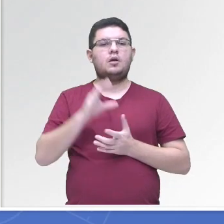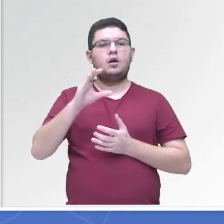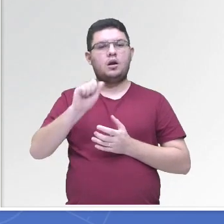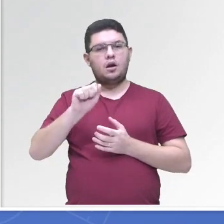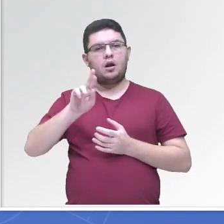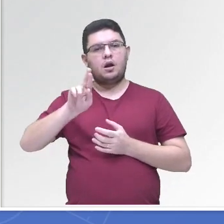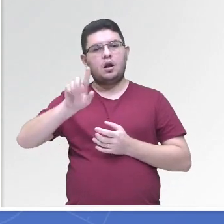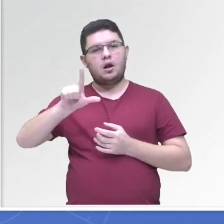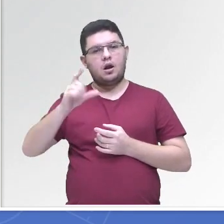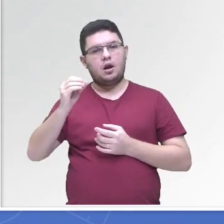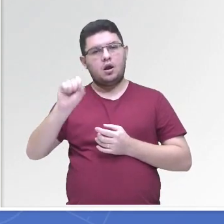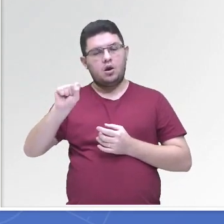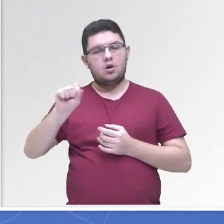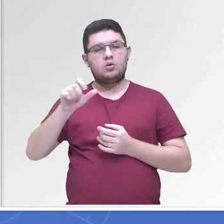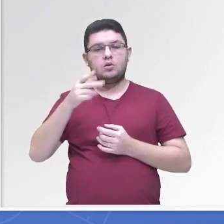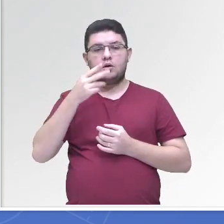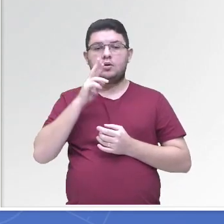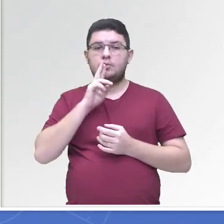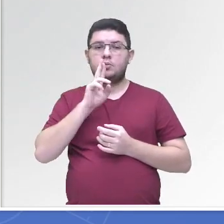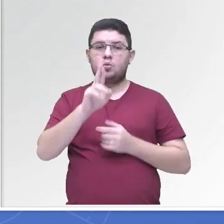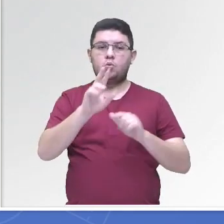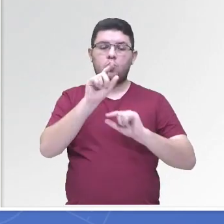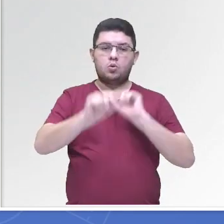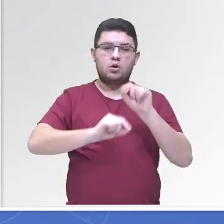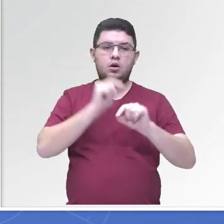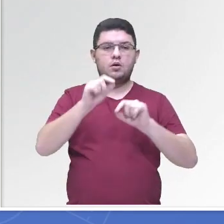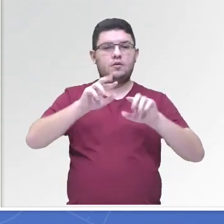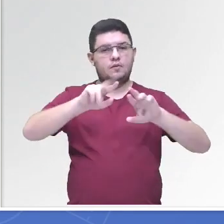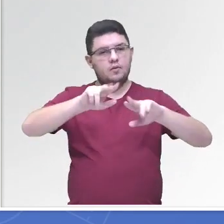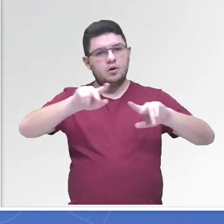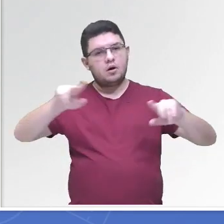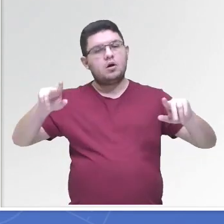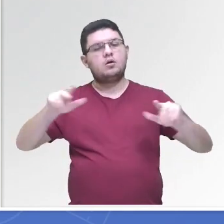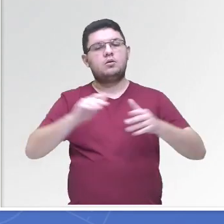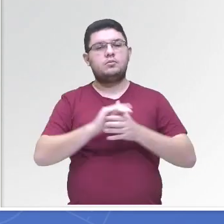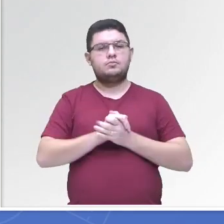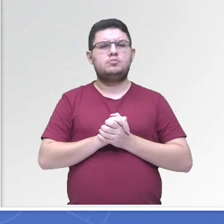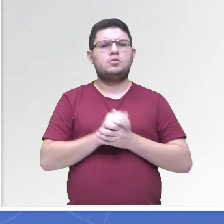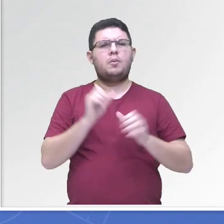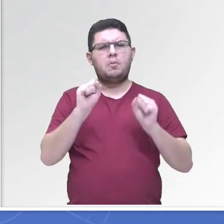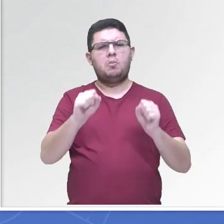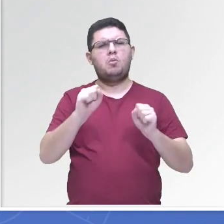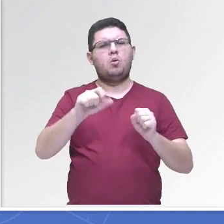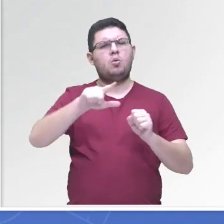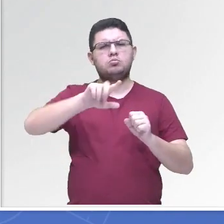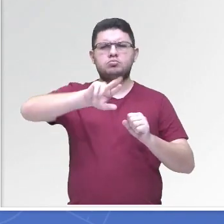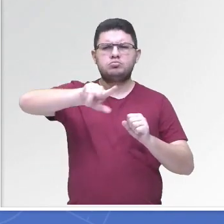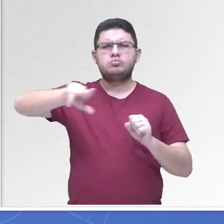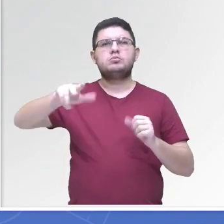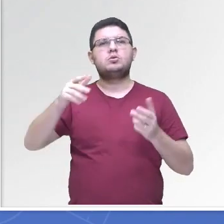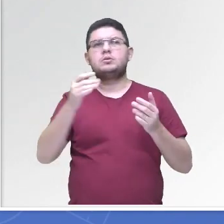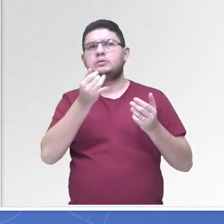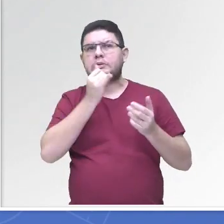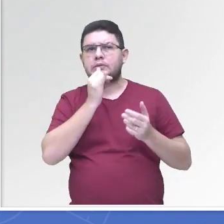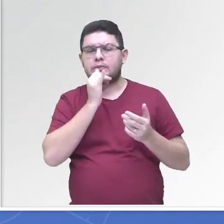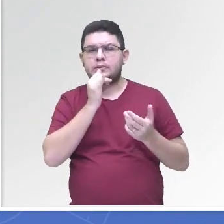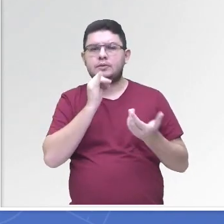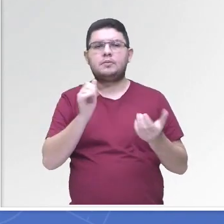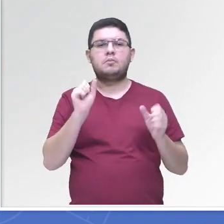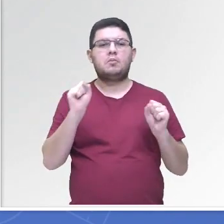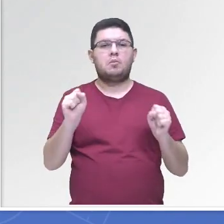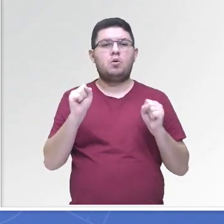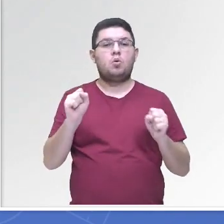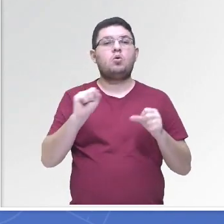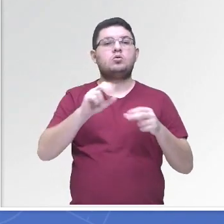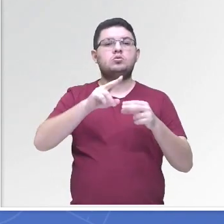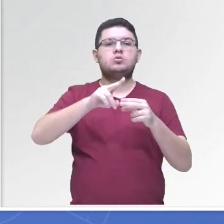endorfina, melatonina, ocitocina e serotonina. Vocês poderiam ter colocado outros compostos também, né? Como, por exemplo, os presentes